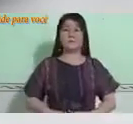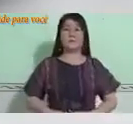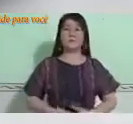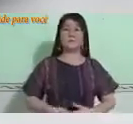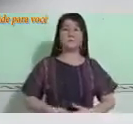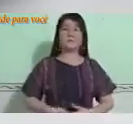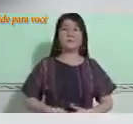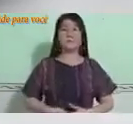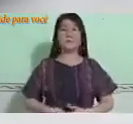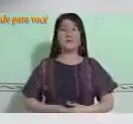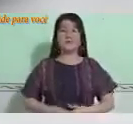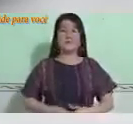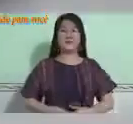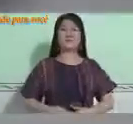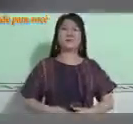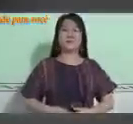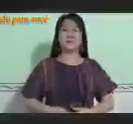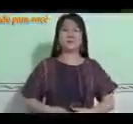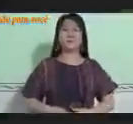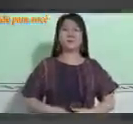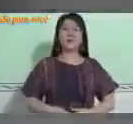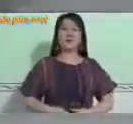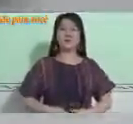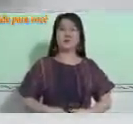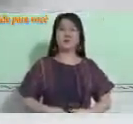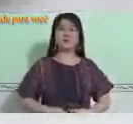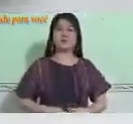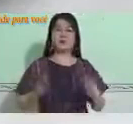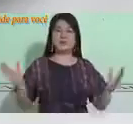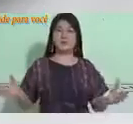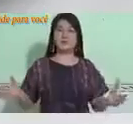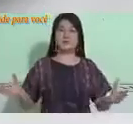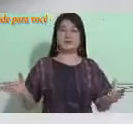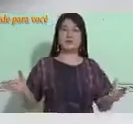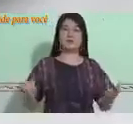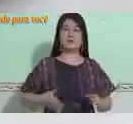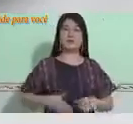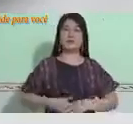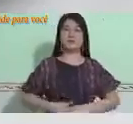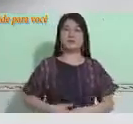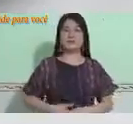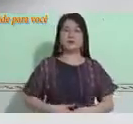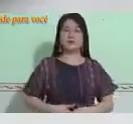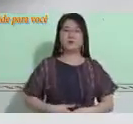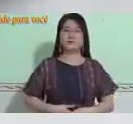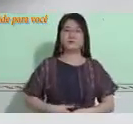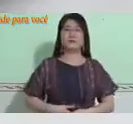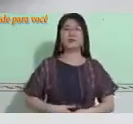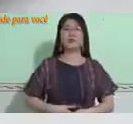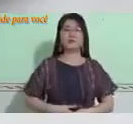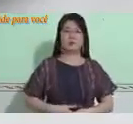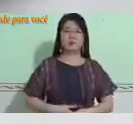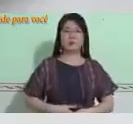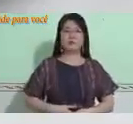ativar, retirar o leite manualmente ou com bomba, dar ao bebê com mamadeira, até que o mamilo melhore ou cicatrize